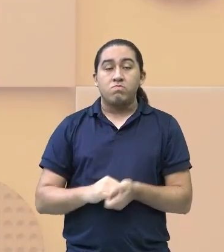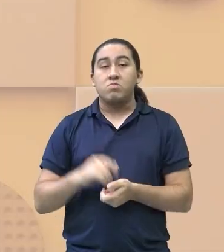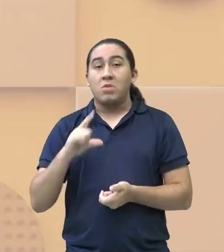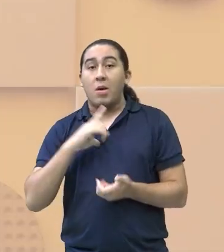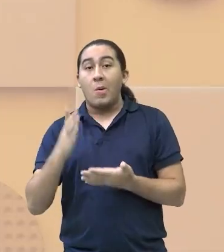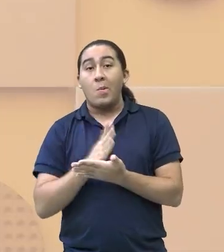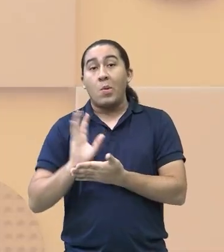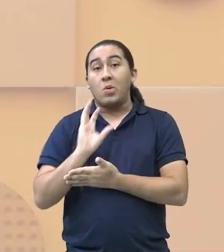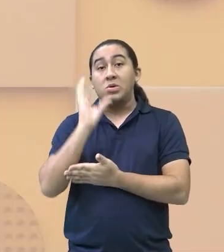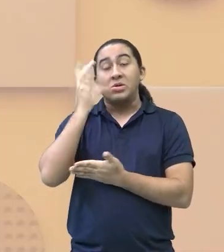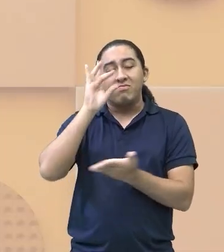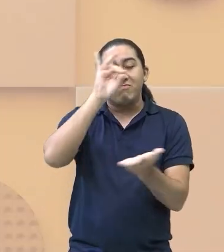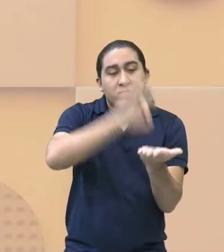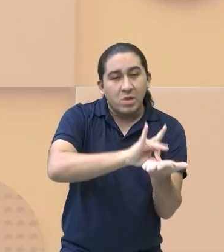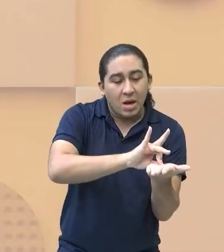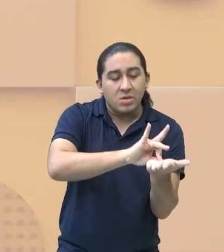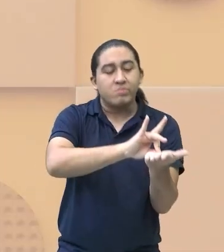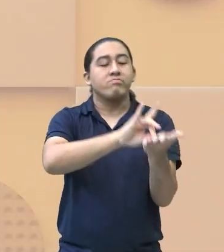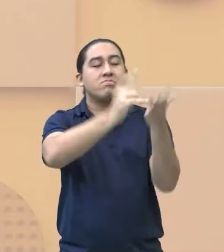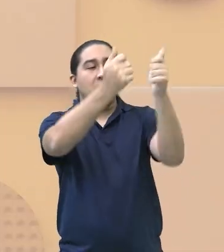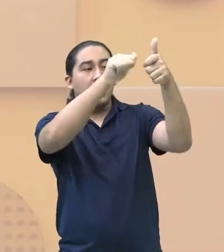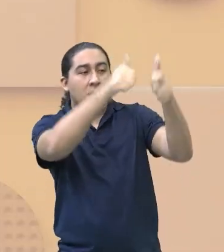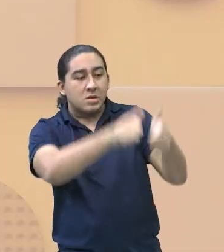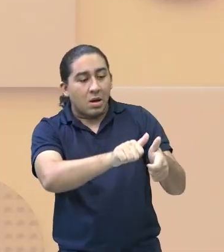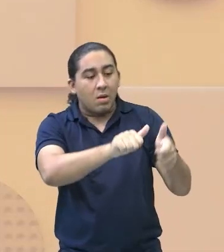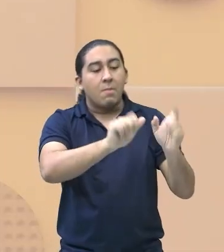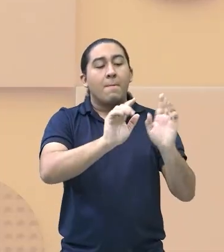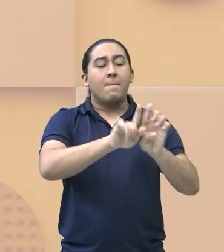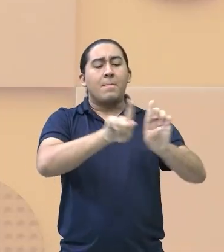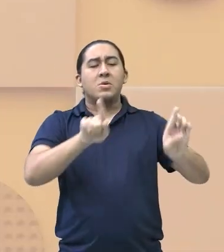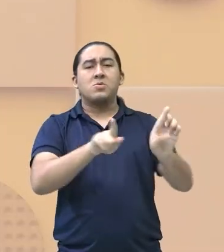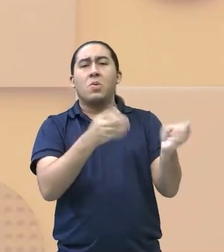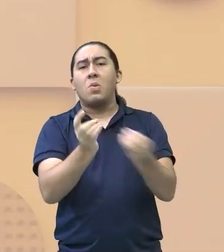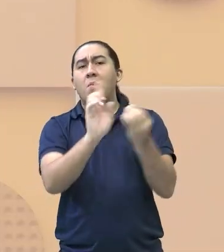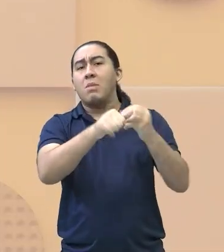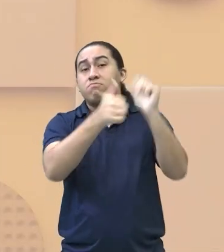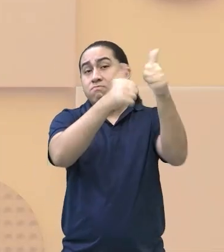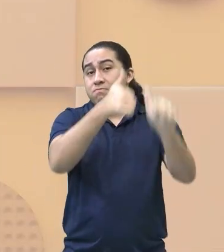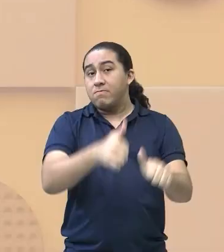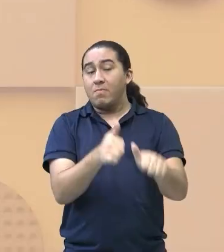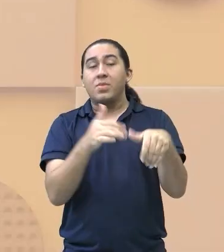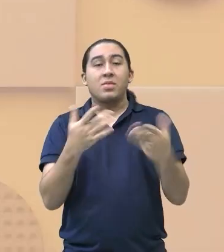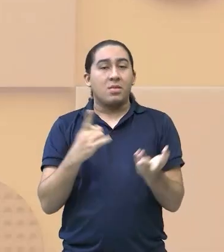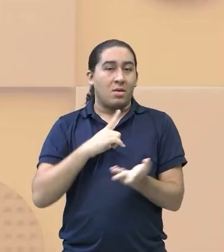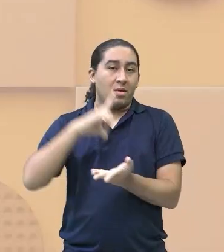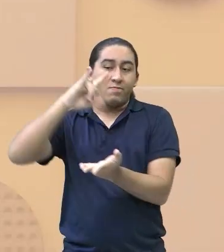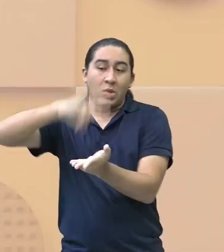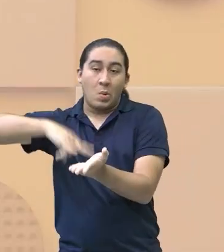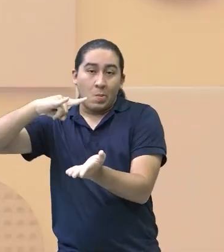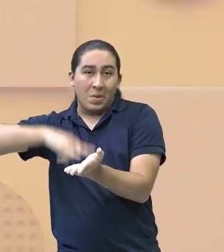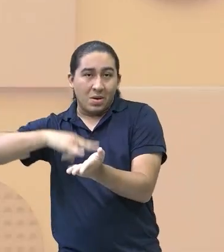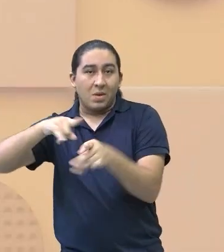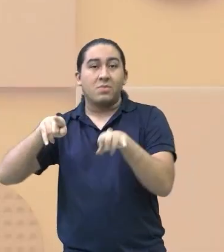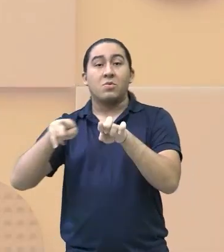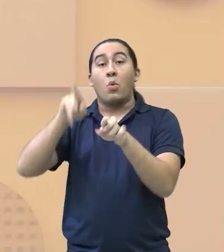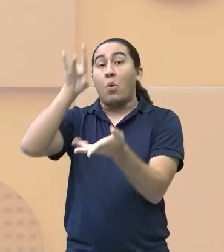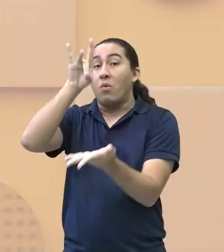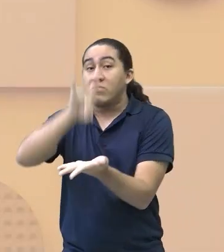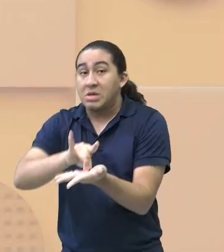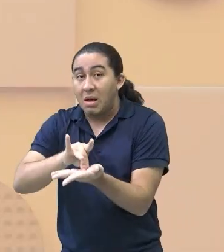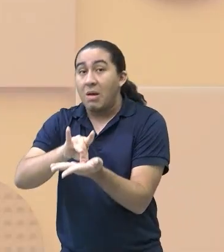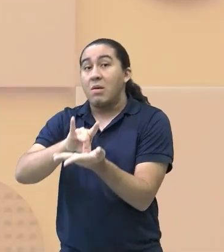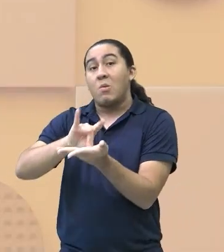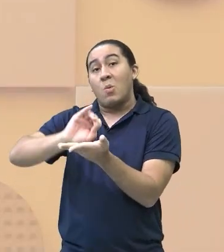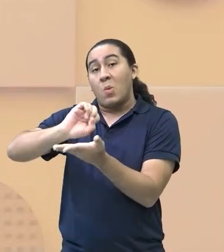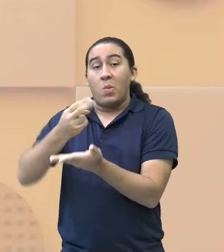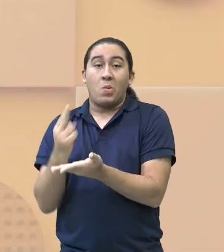e averiguar, né? Averiguar através de quê, então, professora? Através dos documentos, oficiais ou